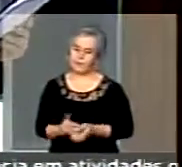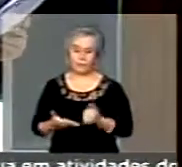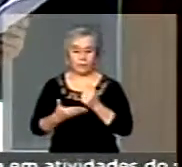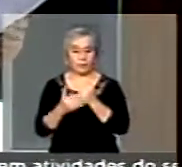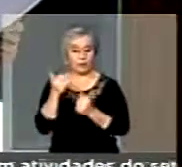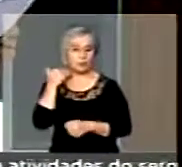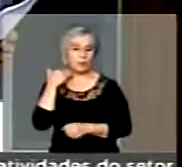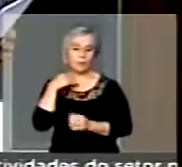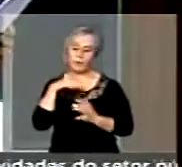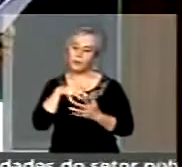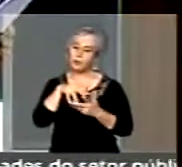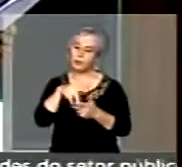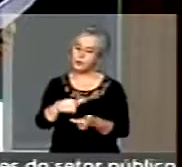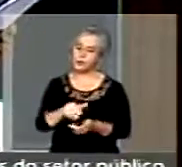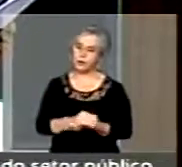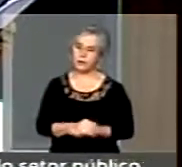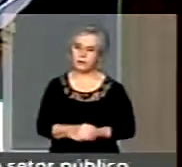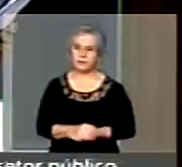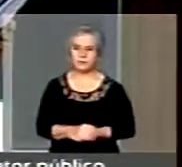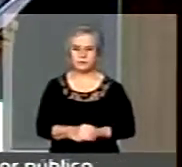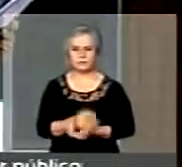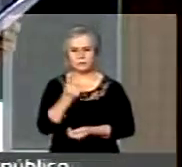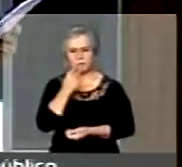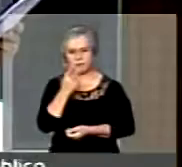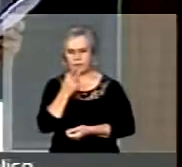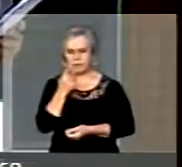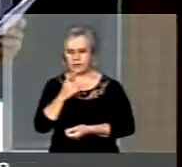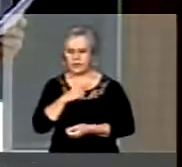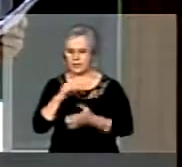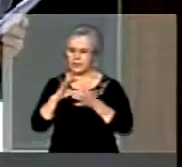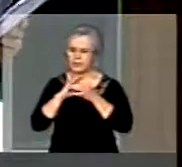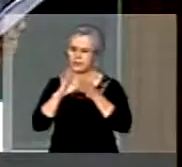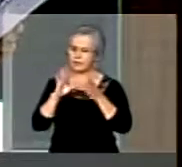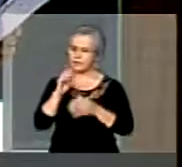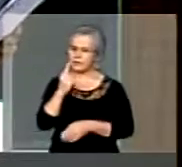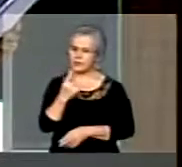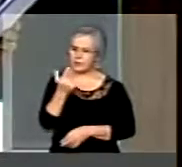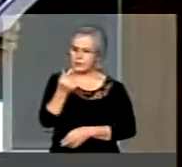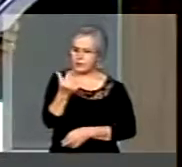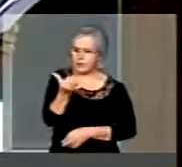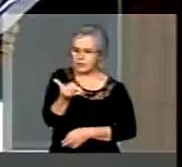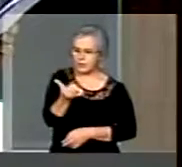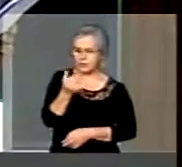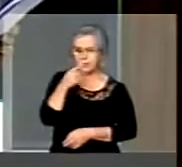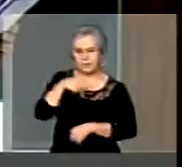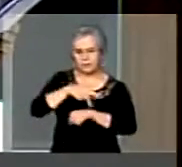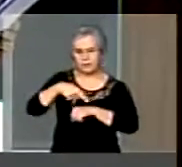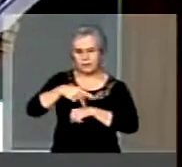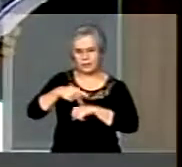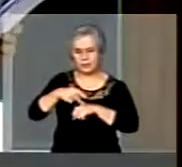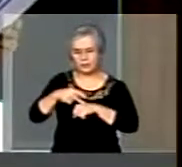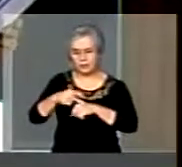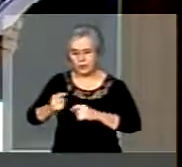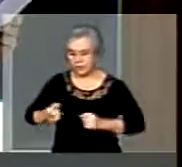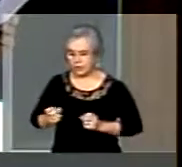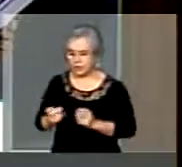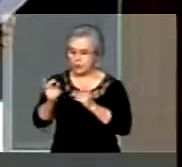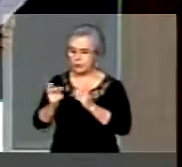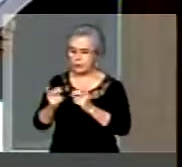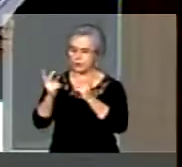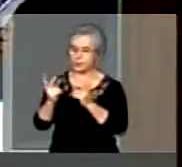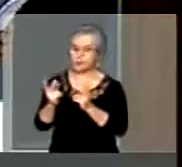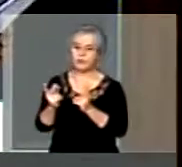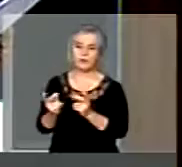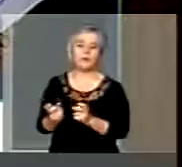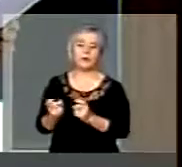com estatísticas disponíveis para 176 países, a relação entre exportação de bens e serviços e